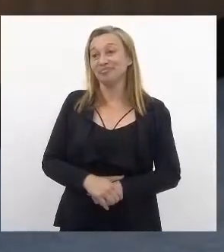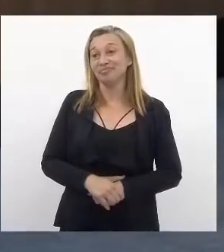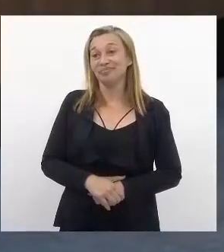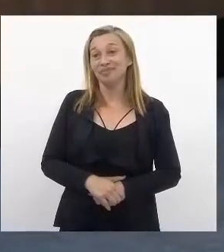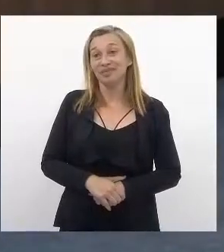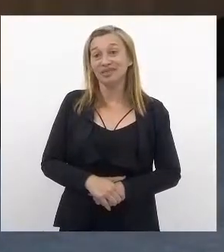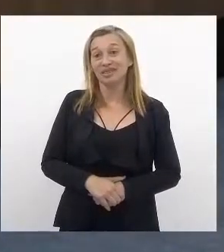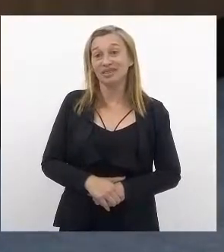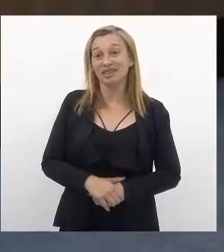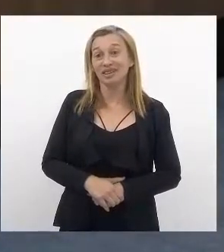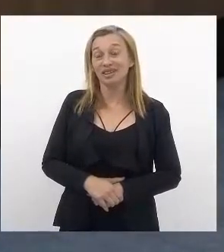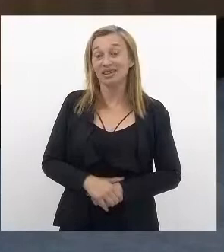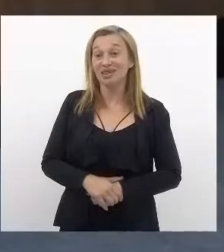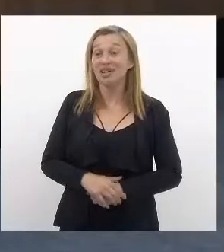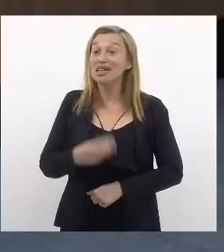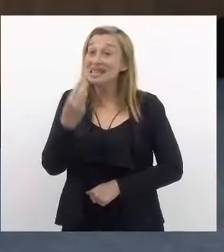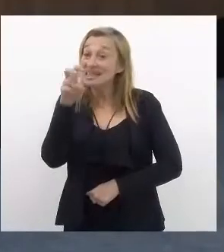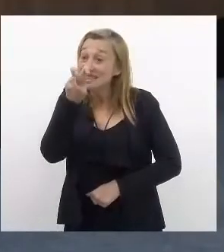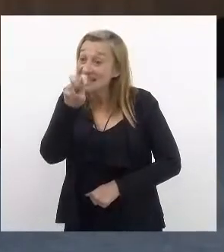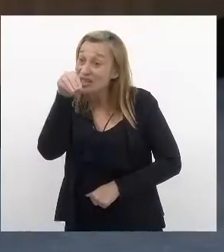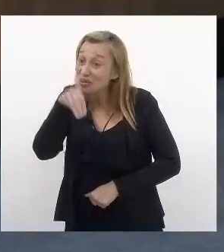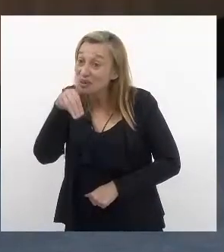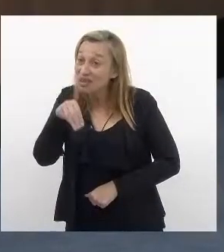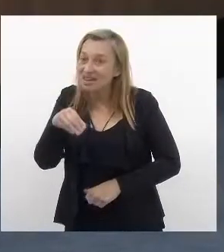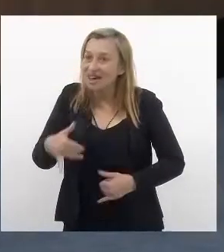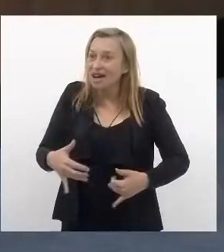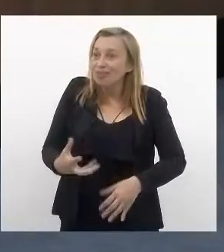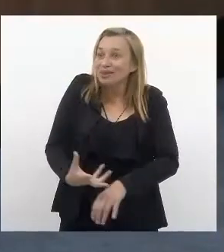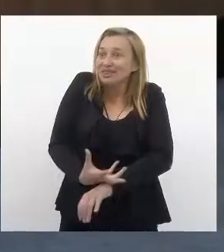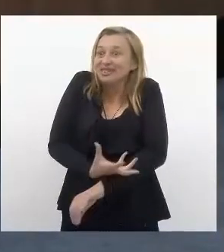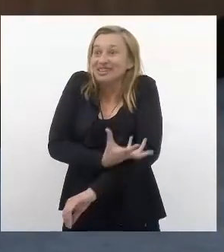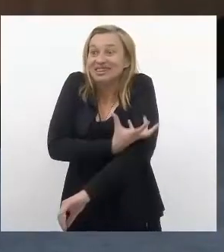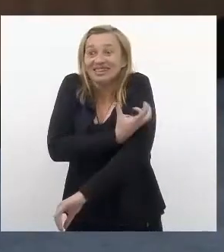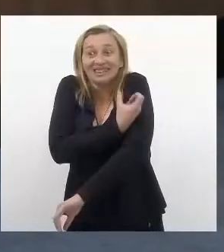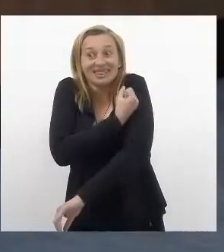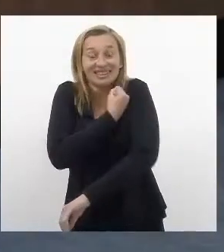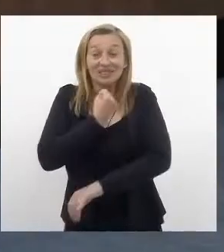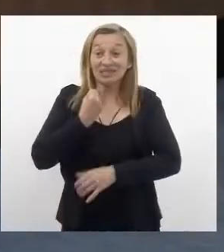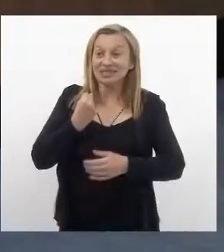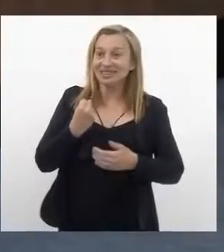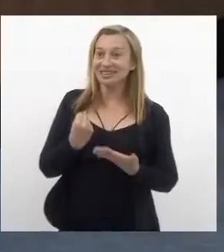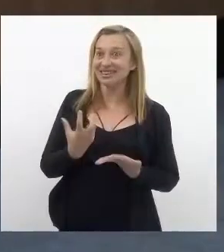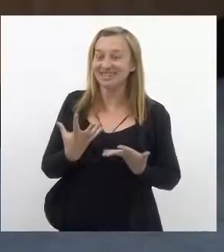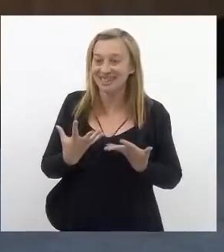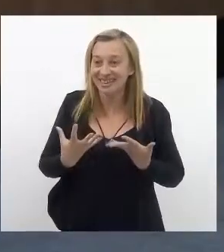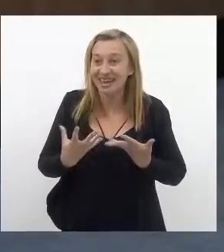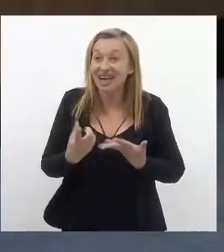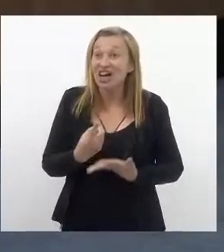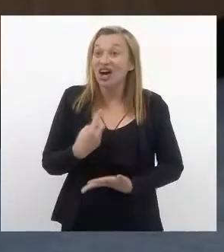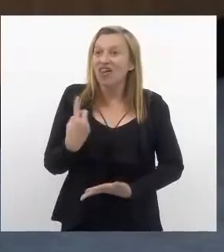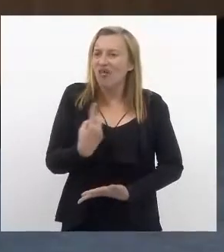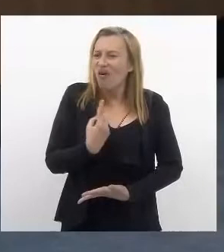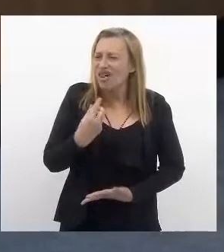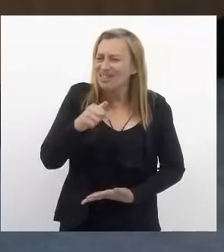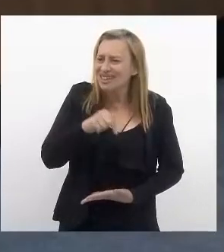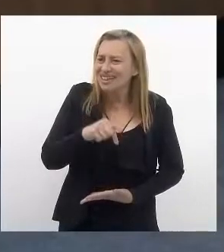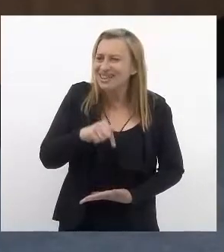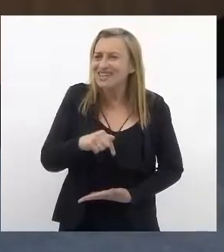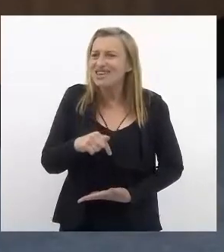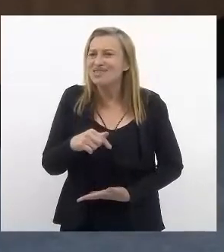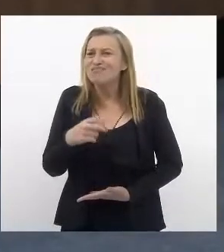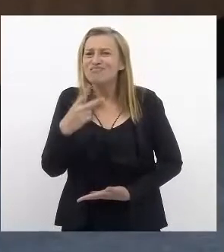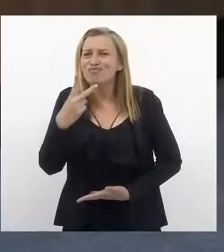Vossa Excelência me deu apenas 5 minutos, a minha emoção ultrapassa as horas. Estamos aqui por